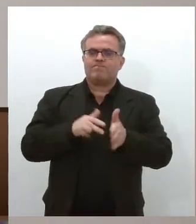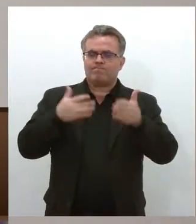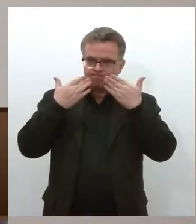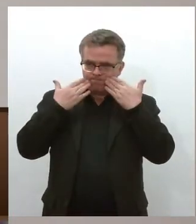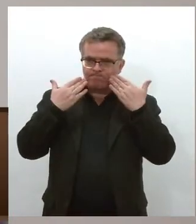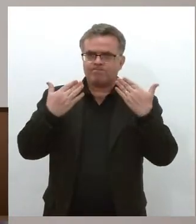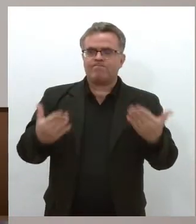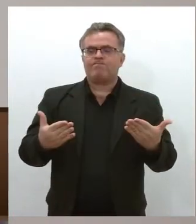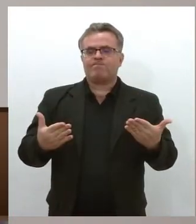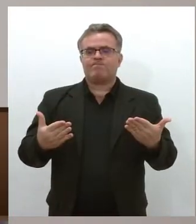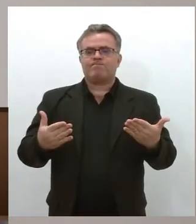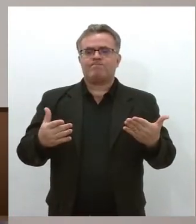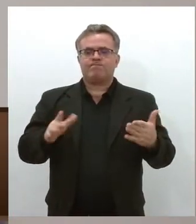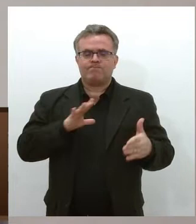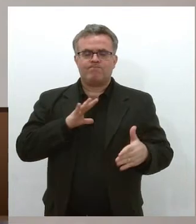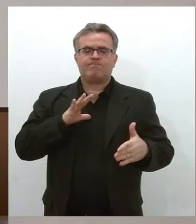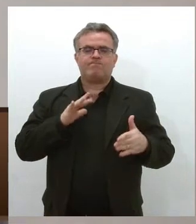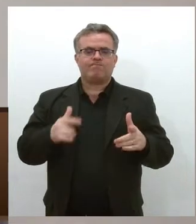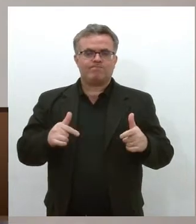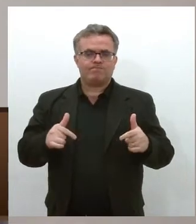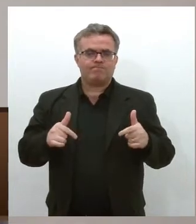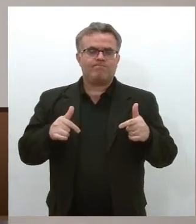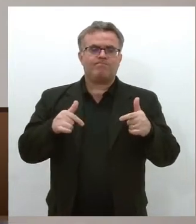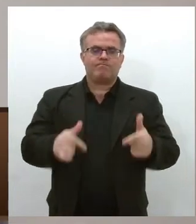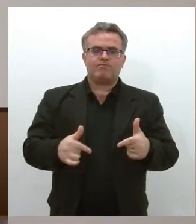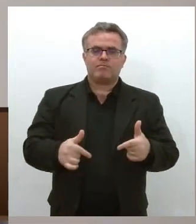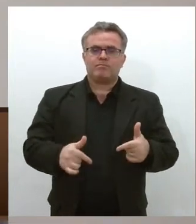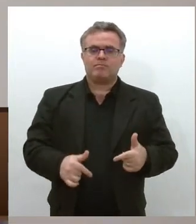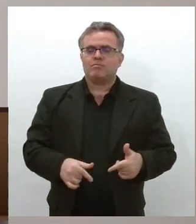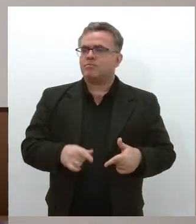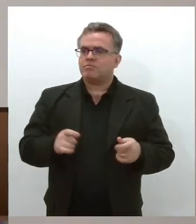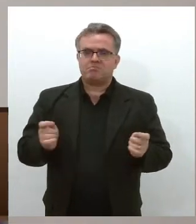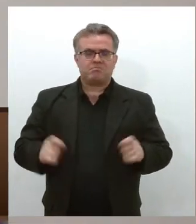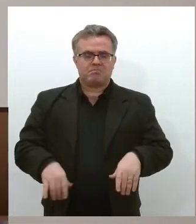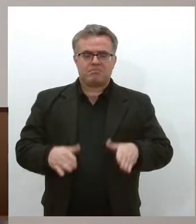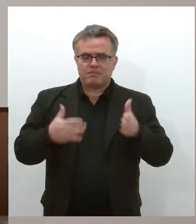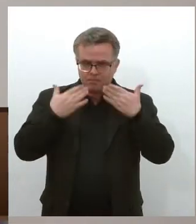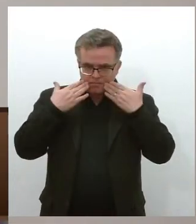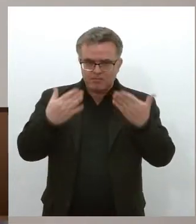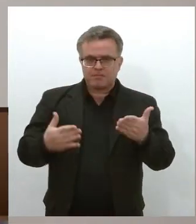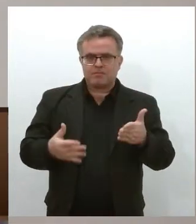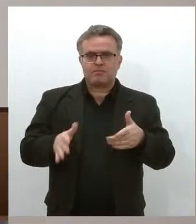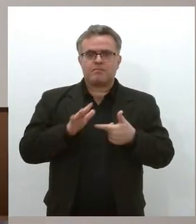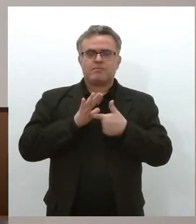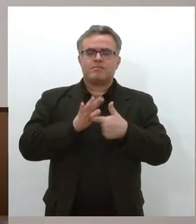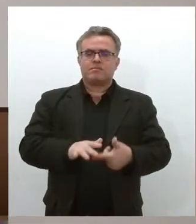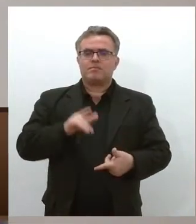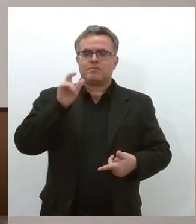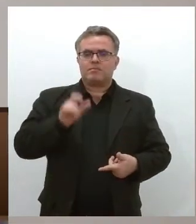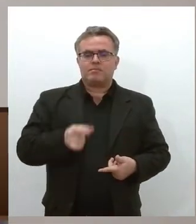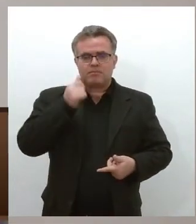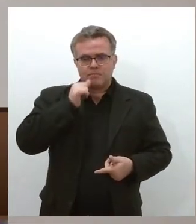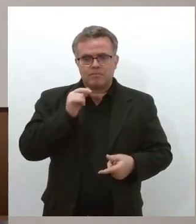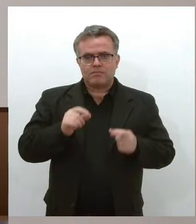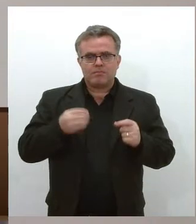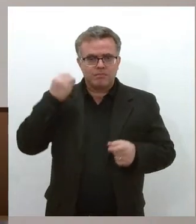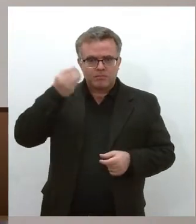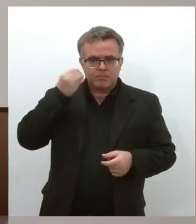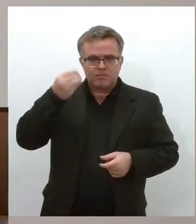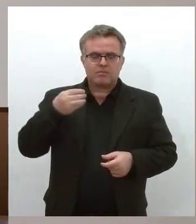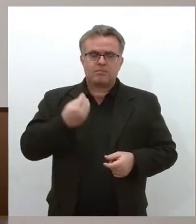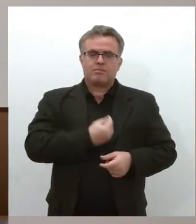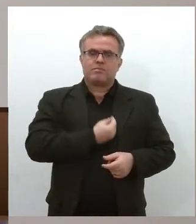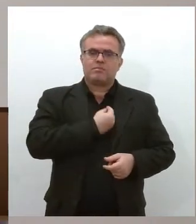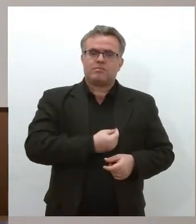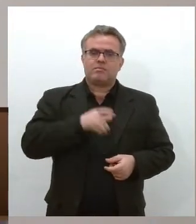ali naquela vaga, que ela coloque a cara dela, que ela coloque a identidade dela, a experiência, a vivência que um homem